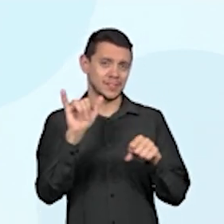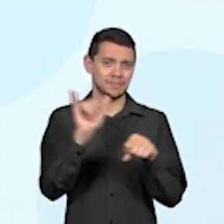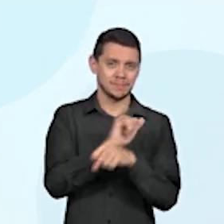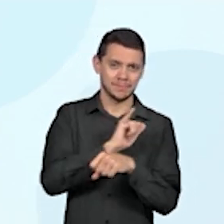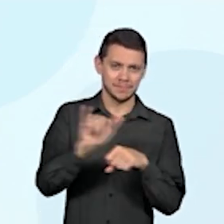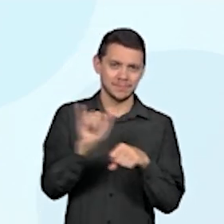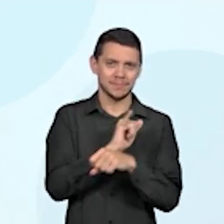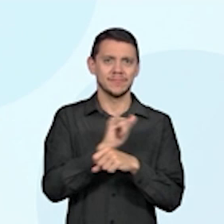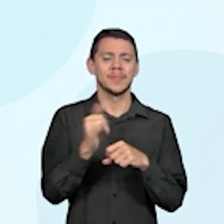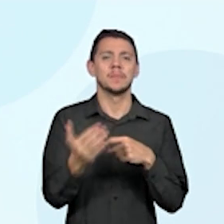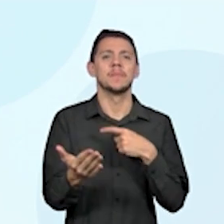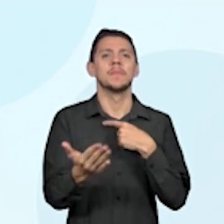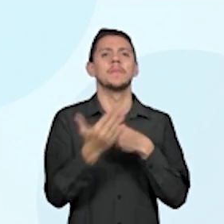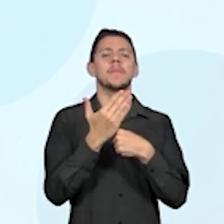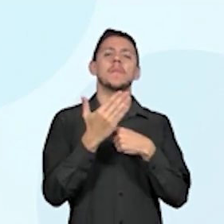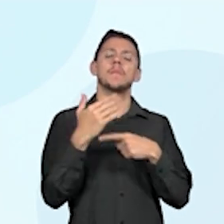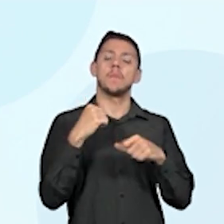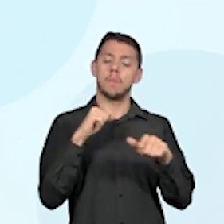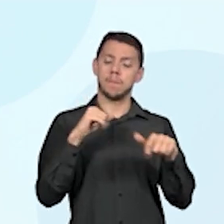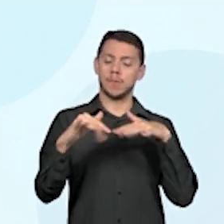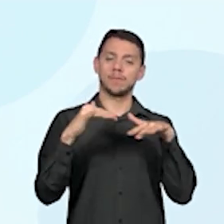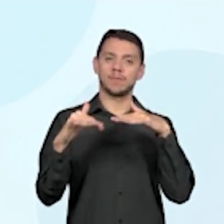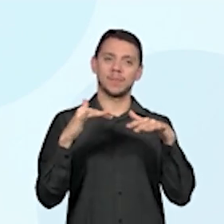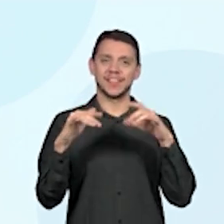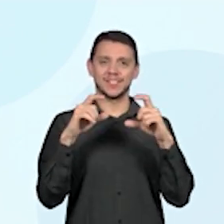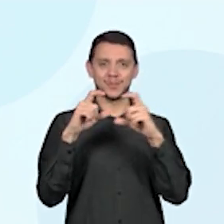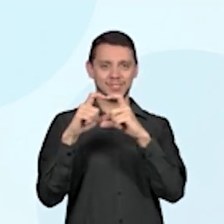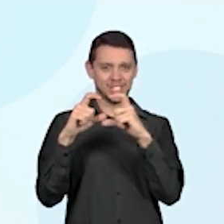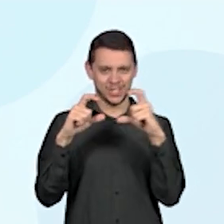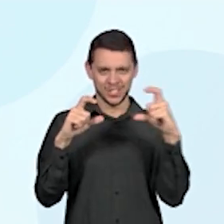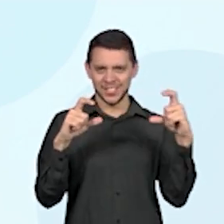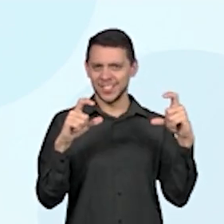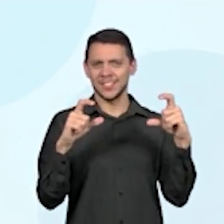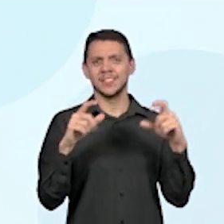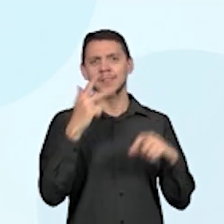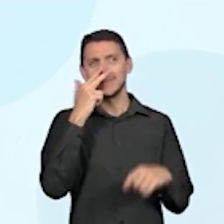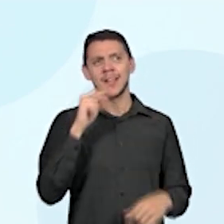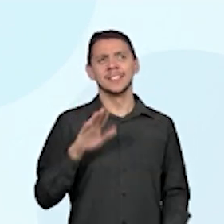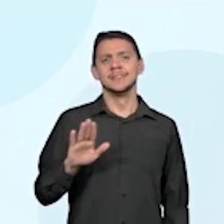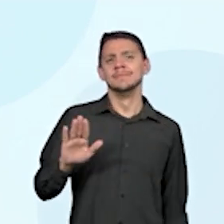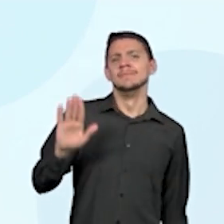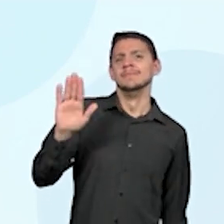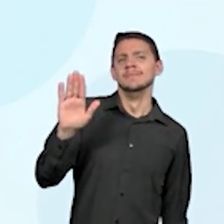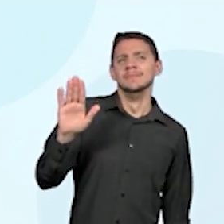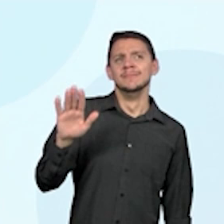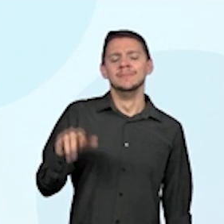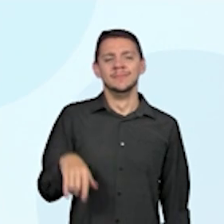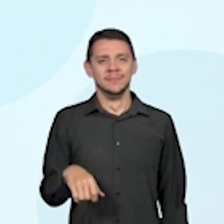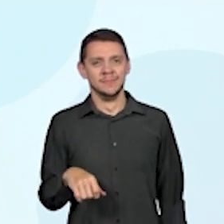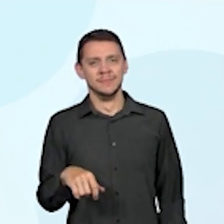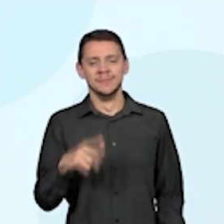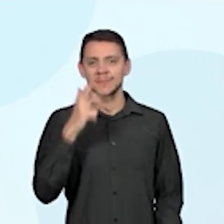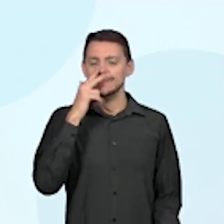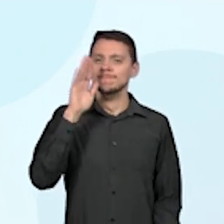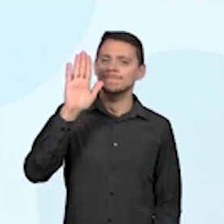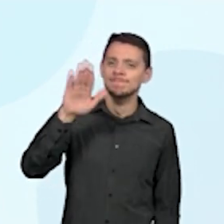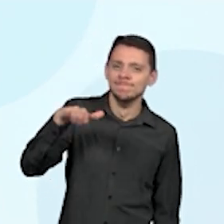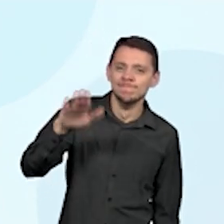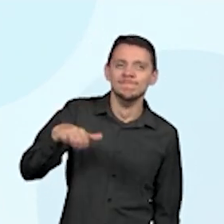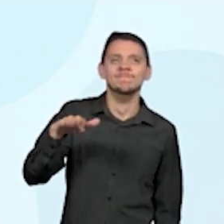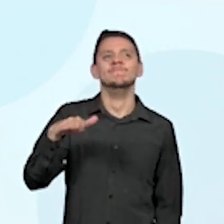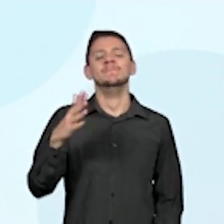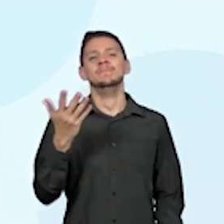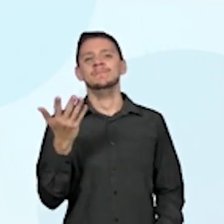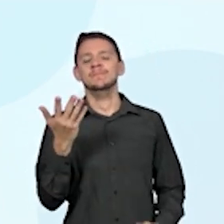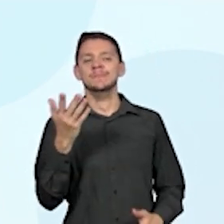um sentido de movimento na tirinha? Parece que ele está com a mão levantada, professora Fran. Não parece que ele está fazendo um movimento assim para chamar a atenção? Por